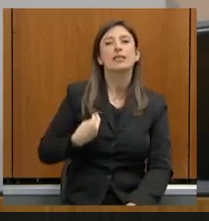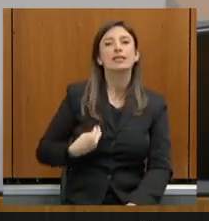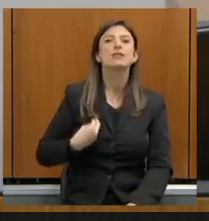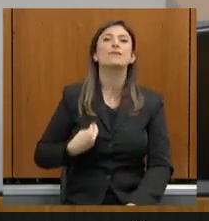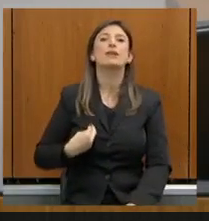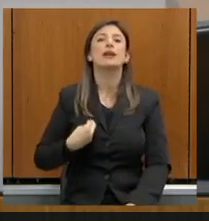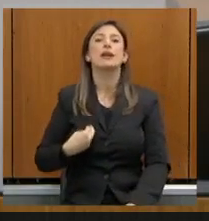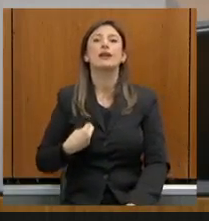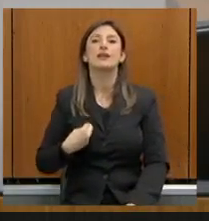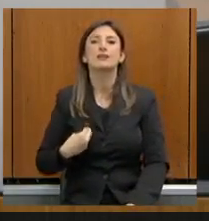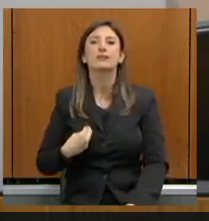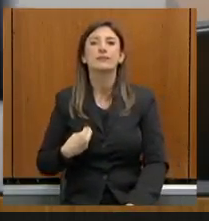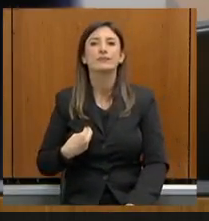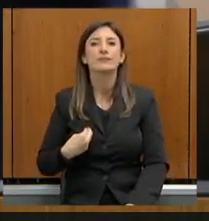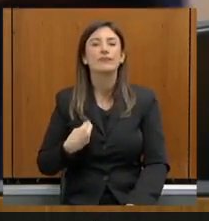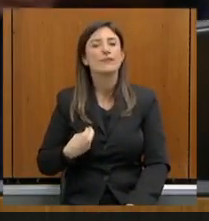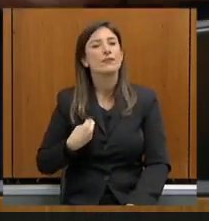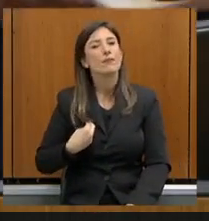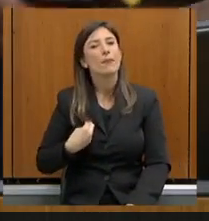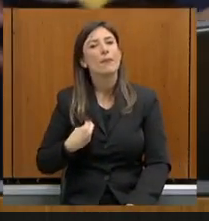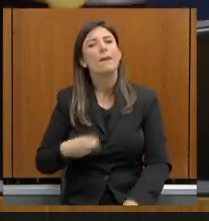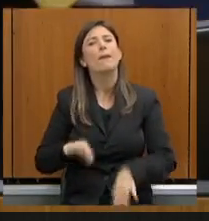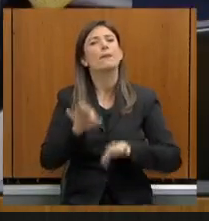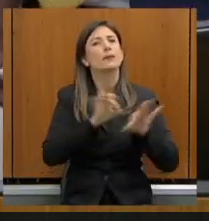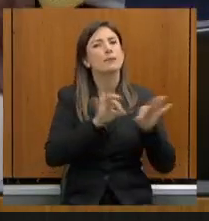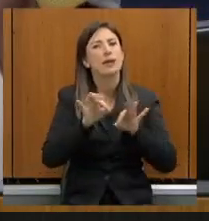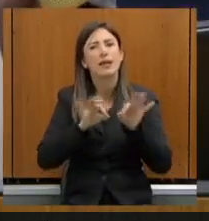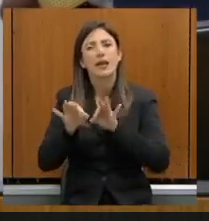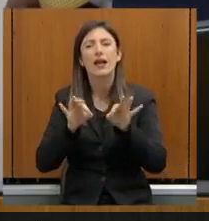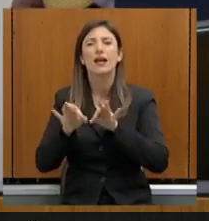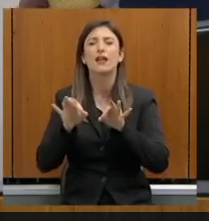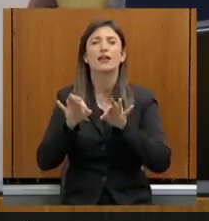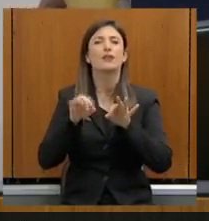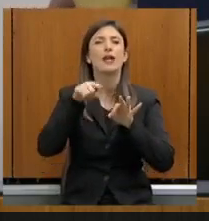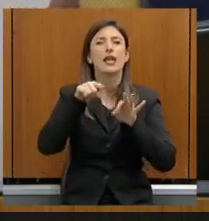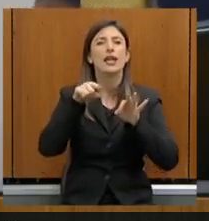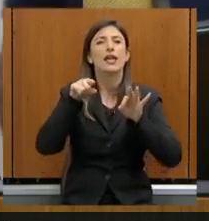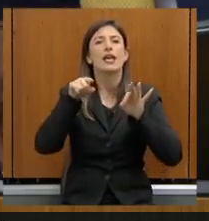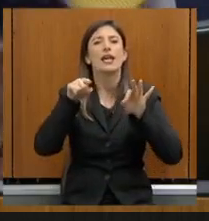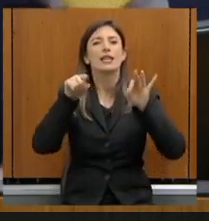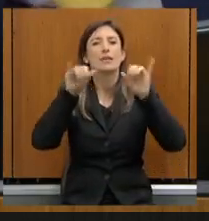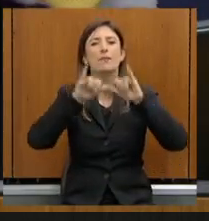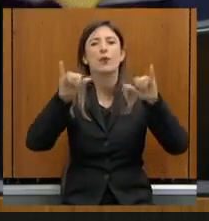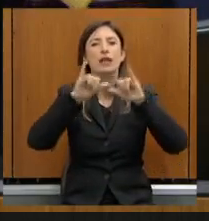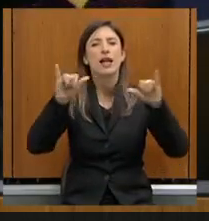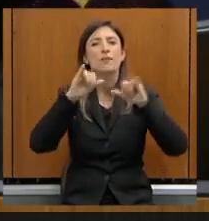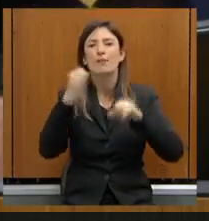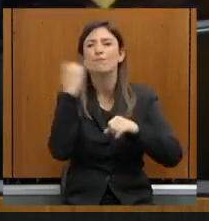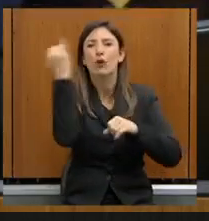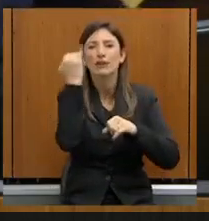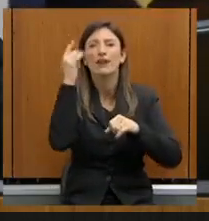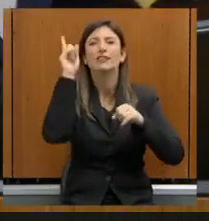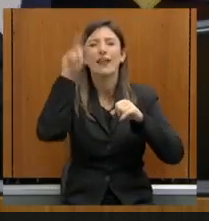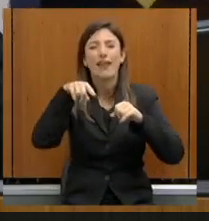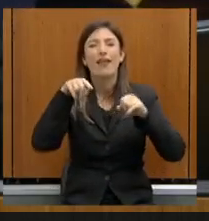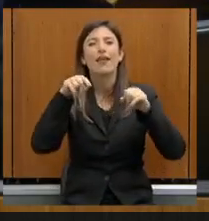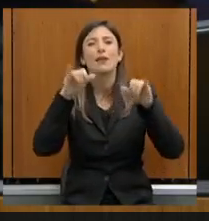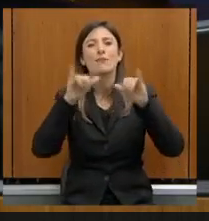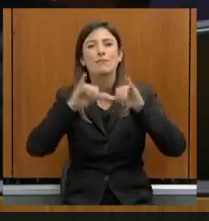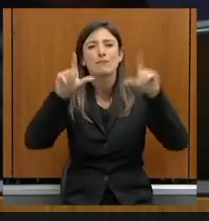realizando este programa tão importante que é o programa Assembleia Fiscaliza. Bom,